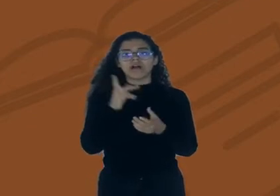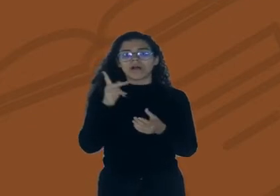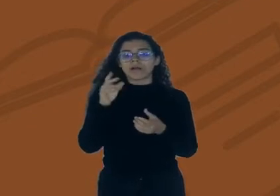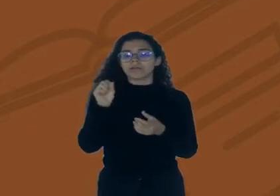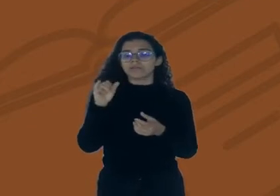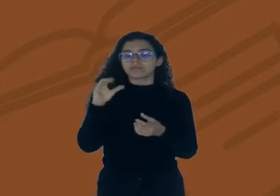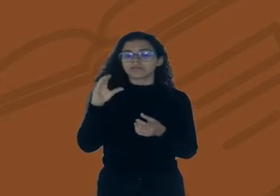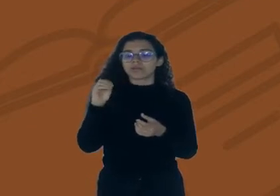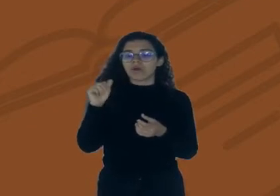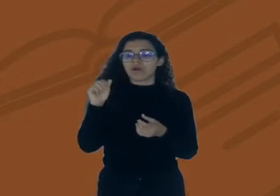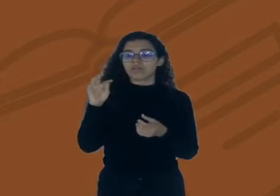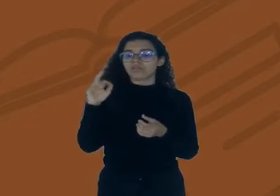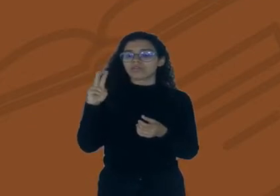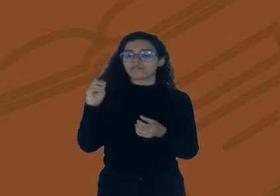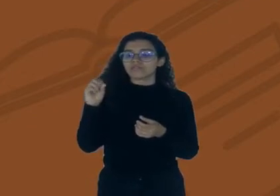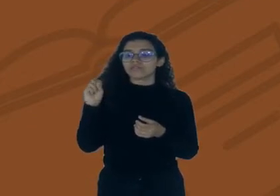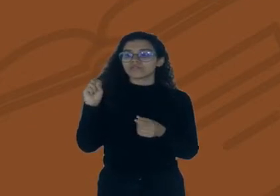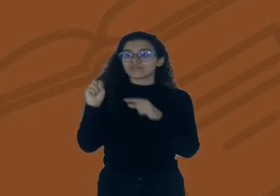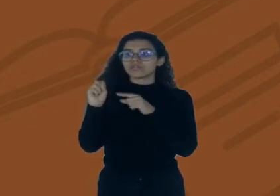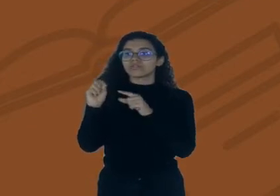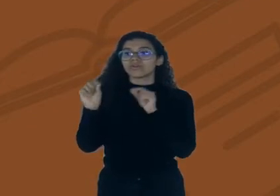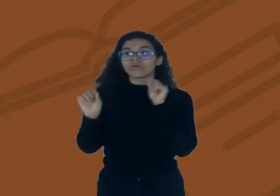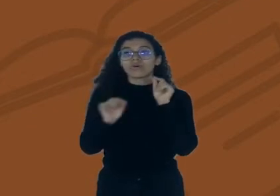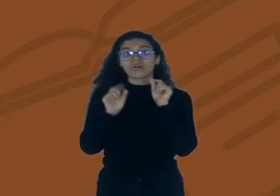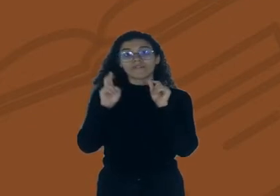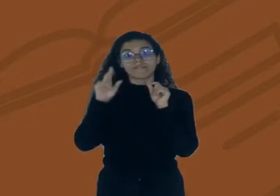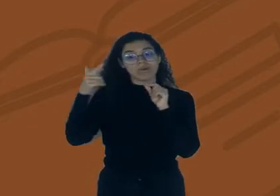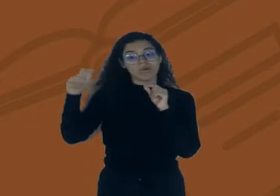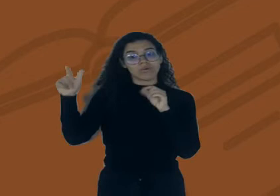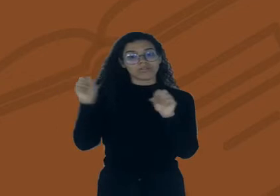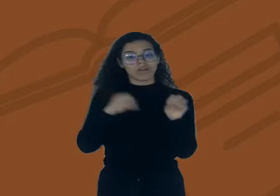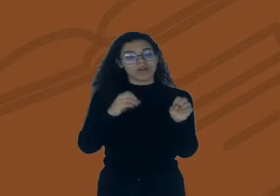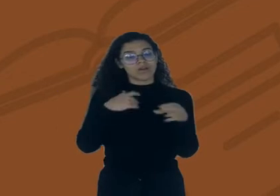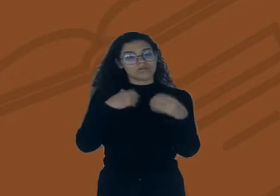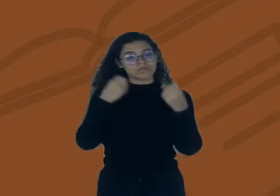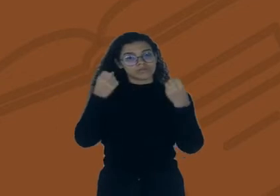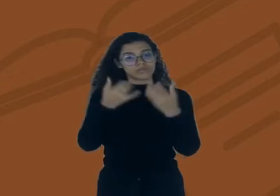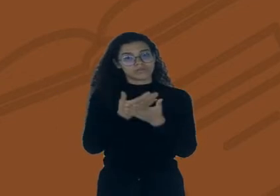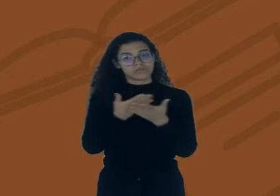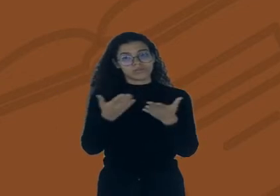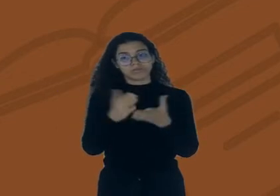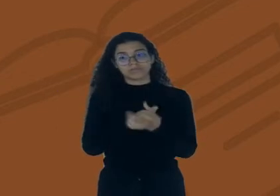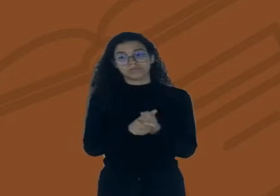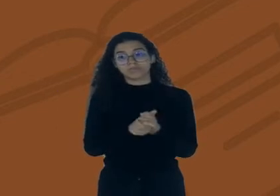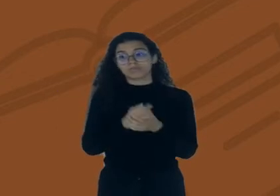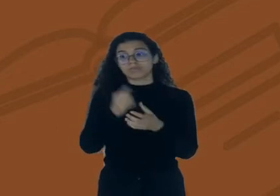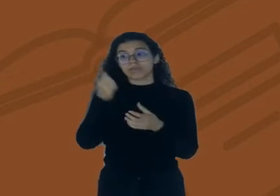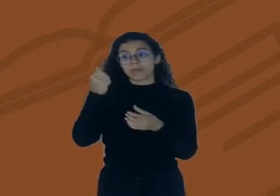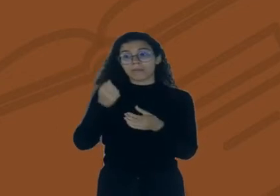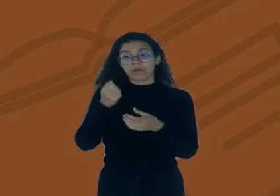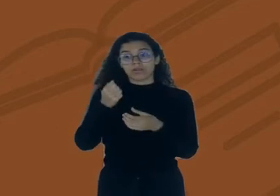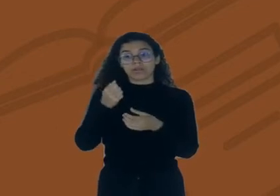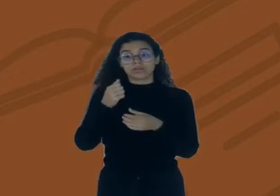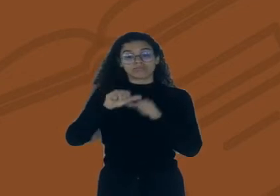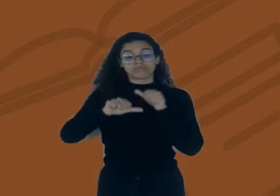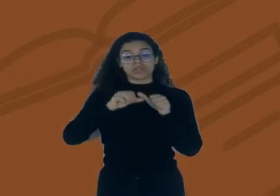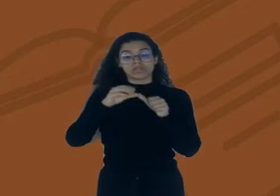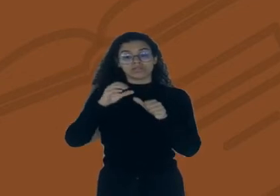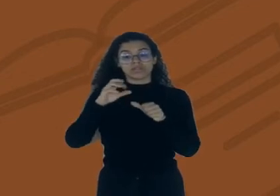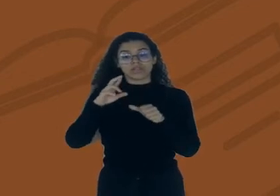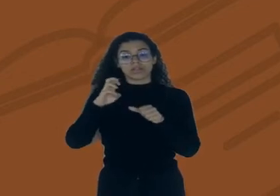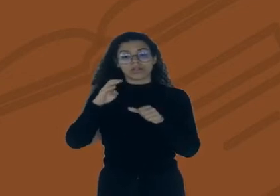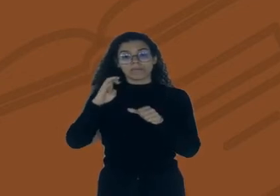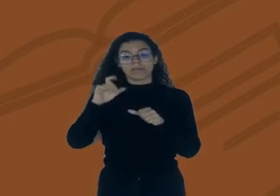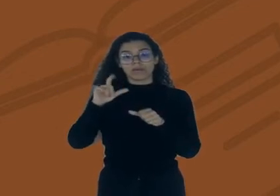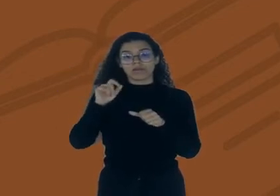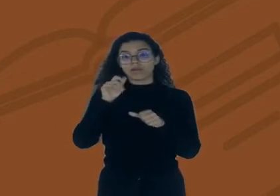substâncias psicoativas? São substâncias que nós vamos falar nas próximas aulas. Então pode atingir aí o cerebelo. Por exemplo, pessoas